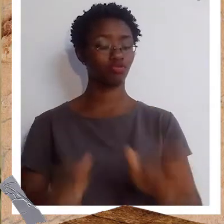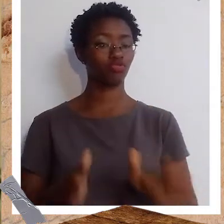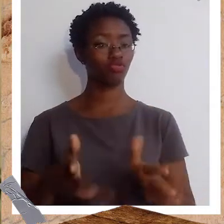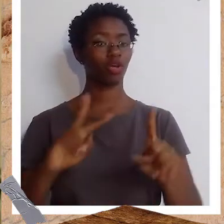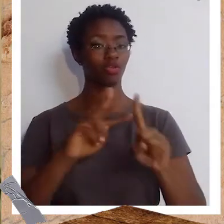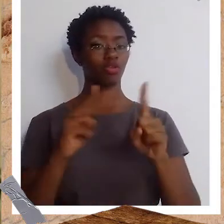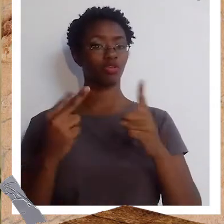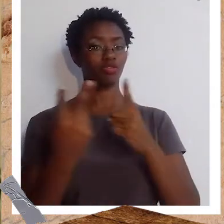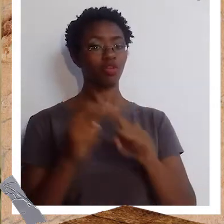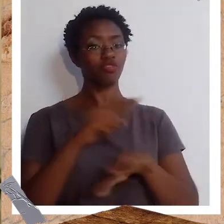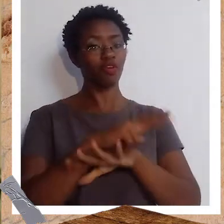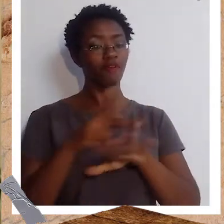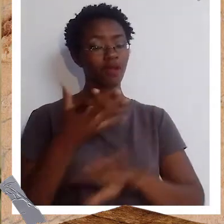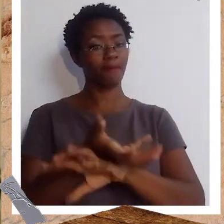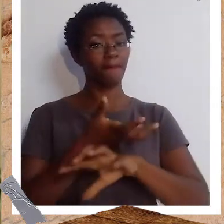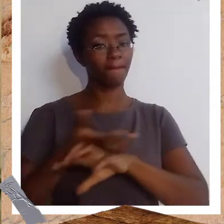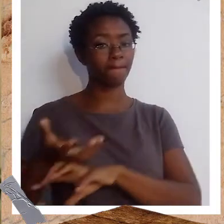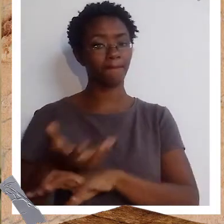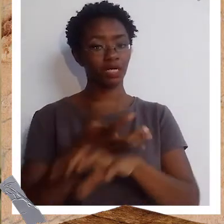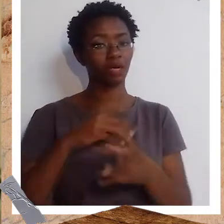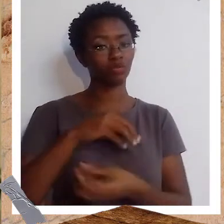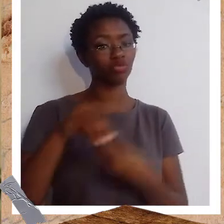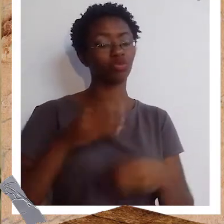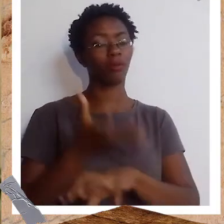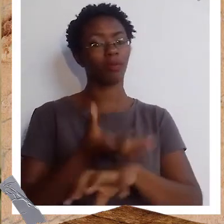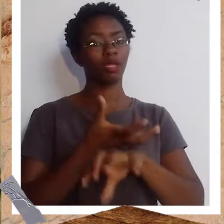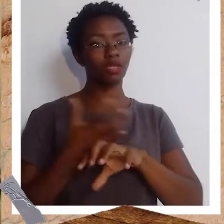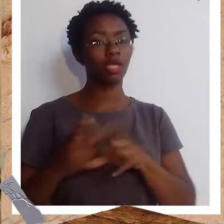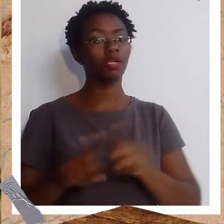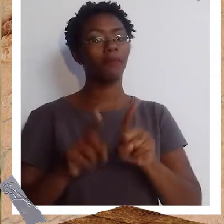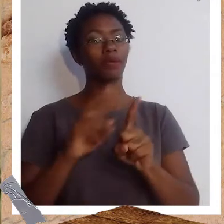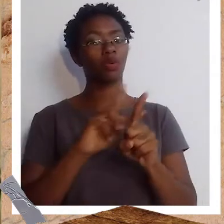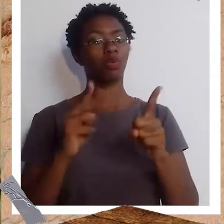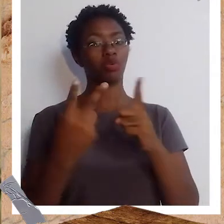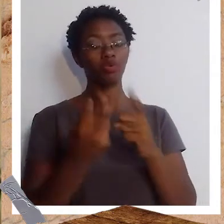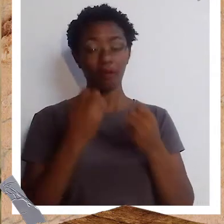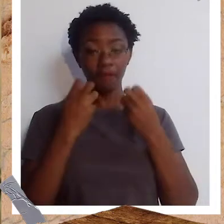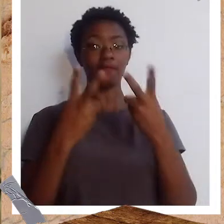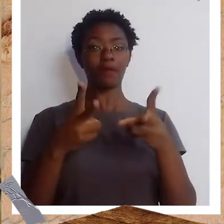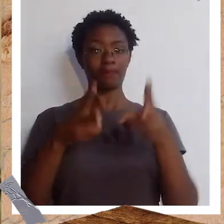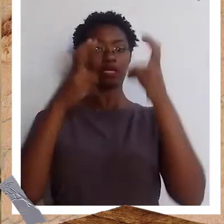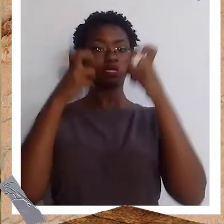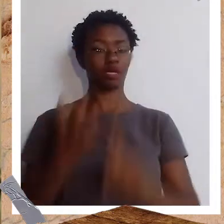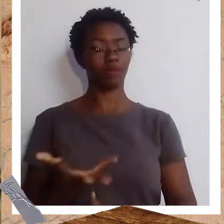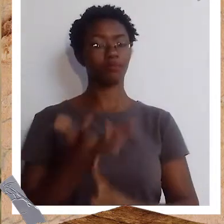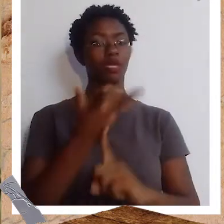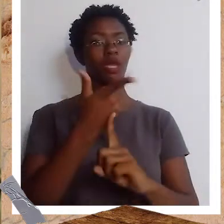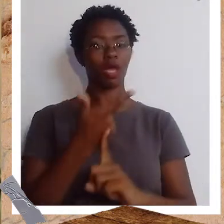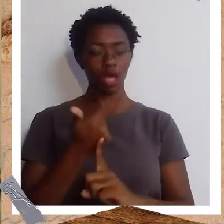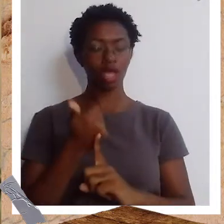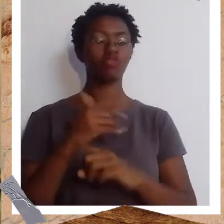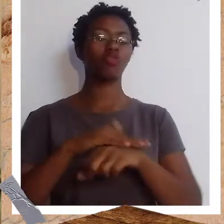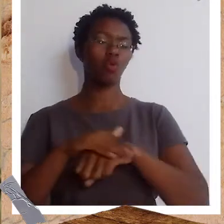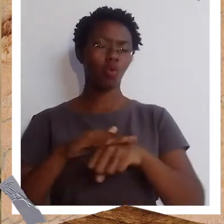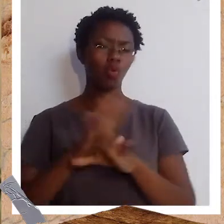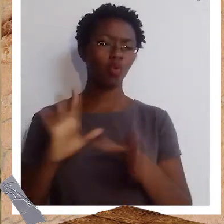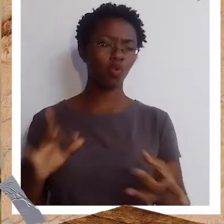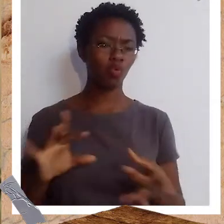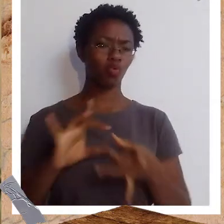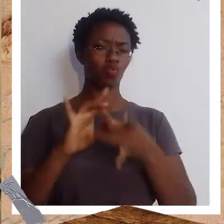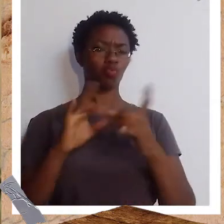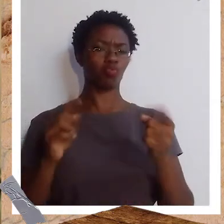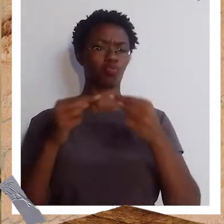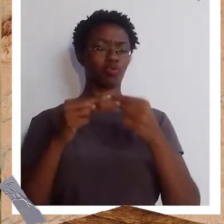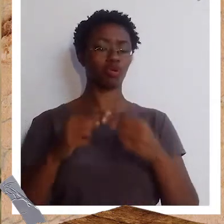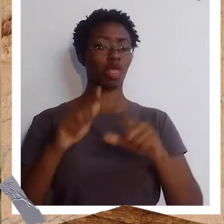interdisciplinar, né, e com uma perspectiva que enxerga as artes em diálogo, né, de modo que